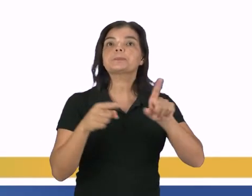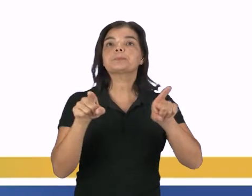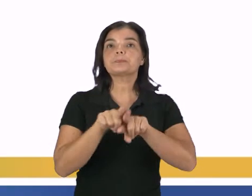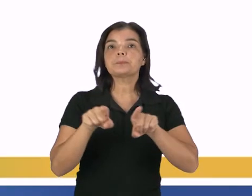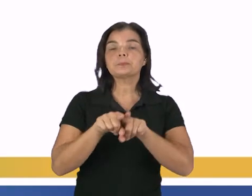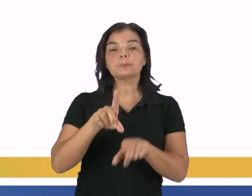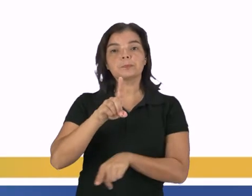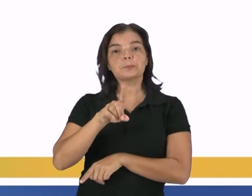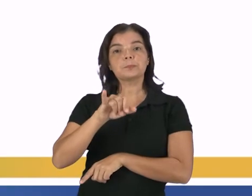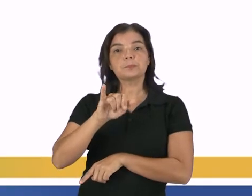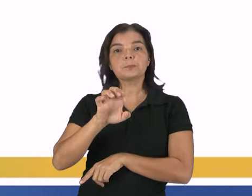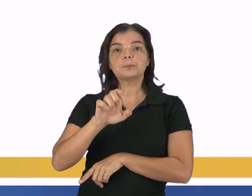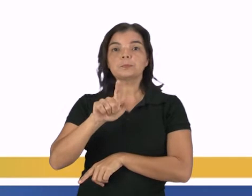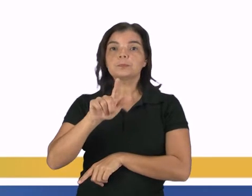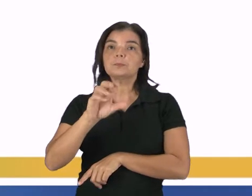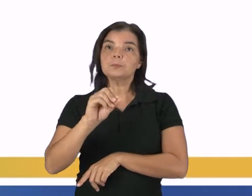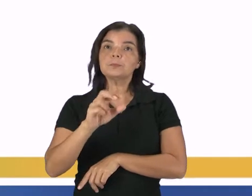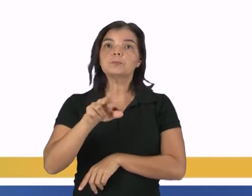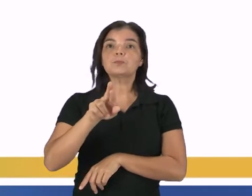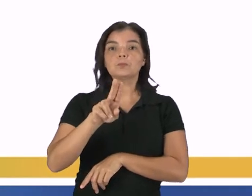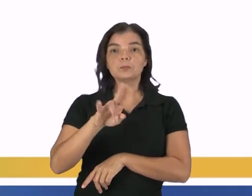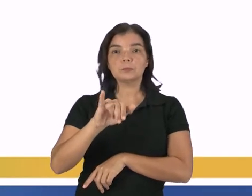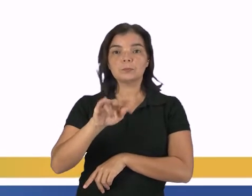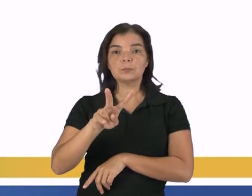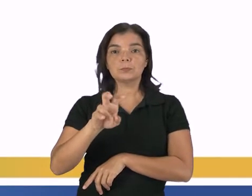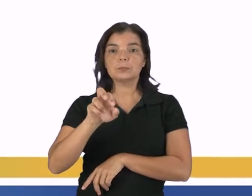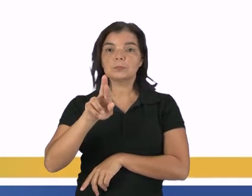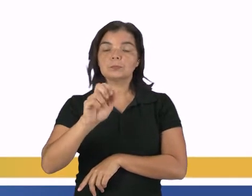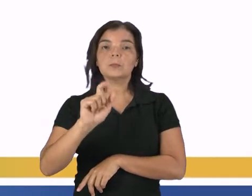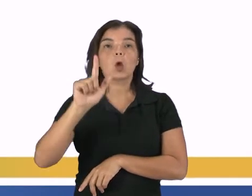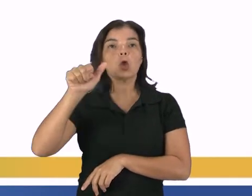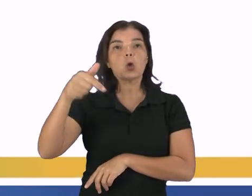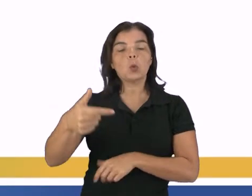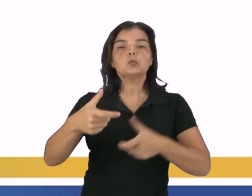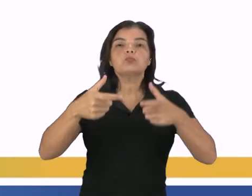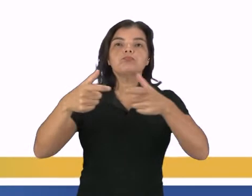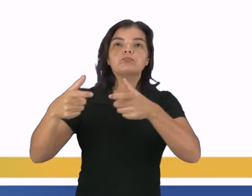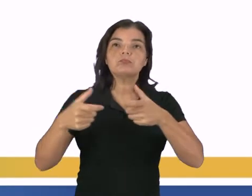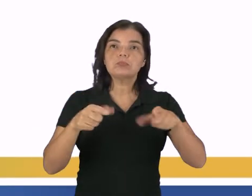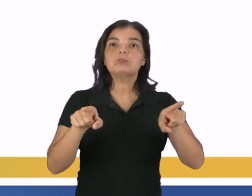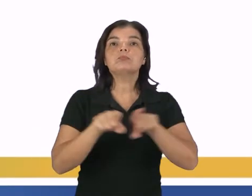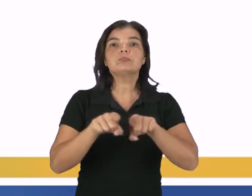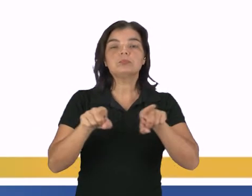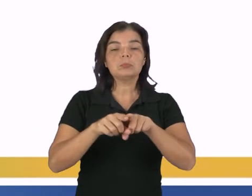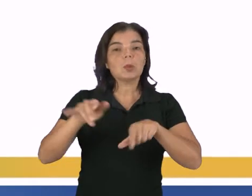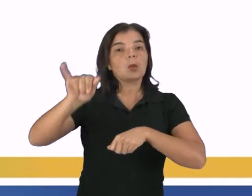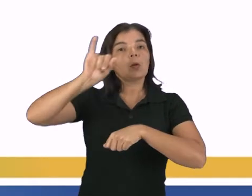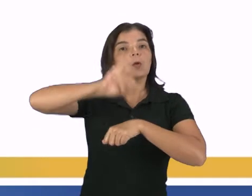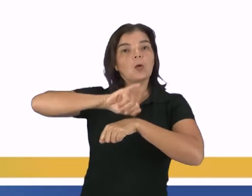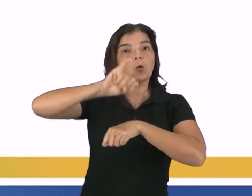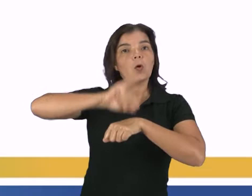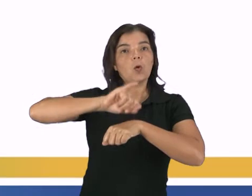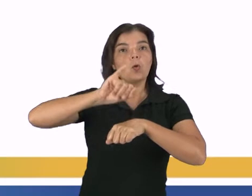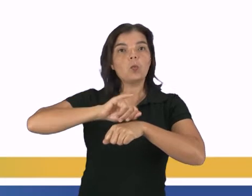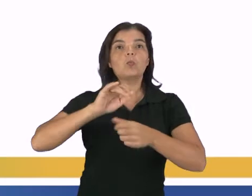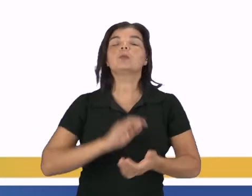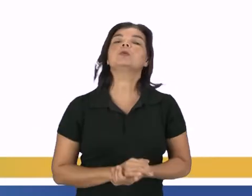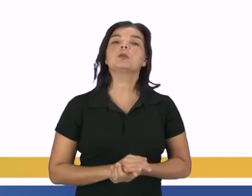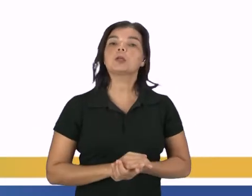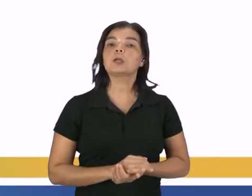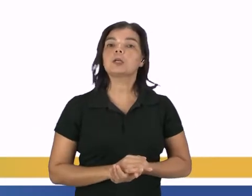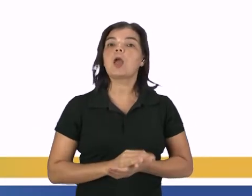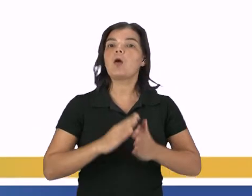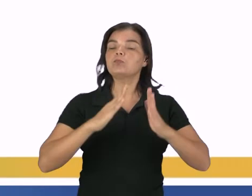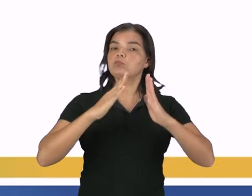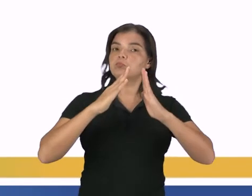também de Diego Rivera, que mostra a cidade de um outro aspecto, certo? Também a capital, que é o Palácio Nacional do